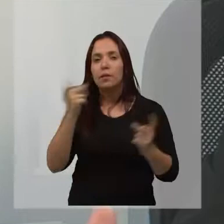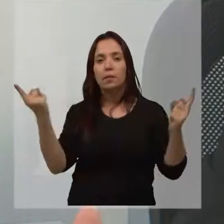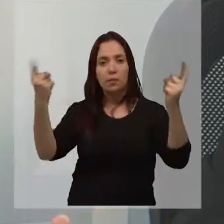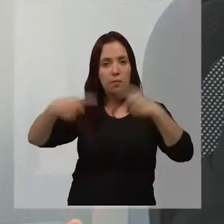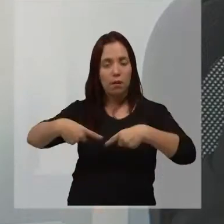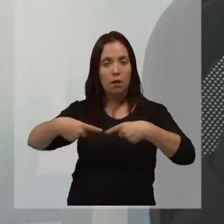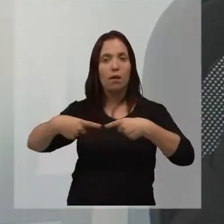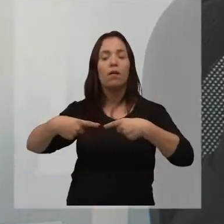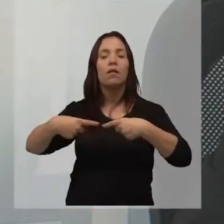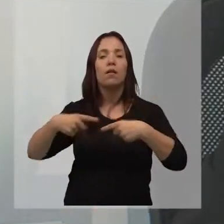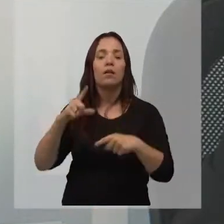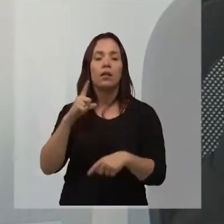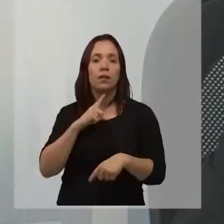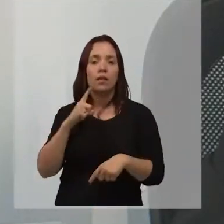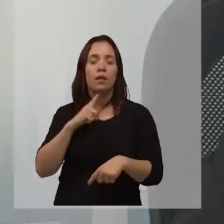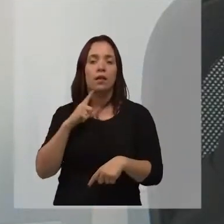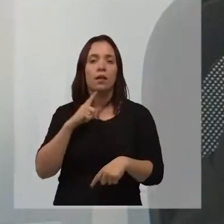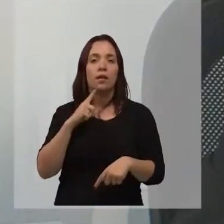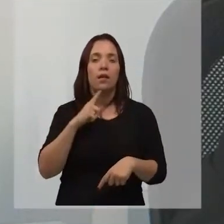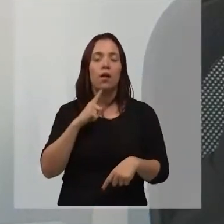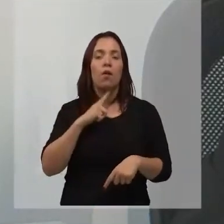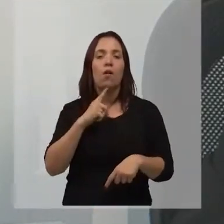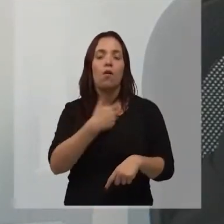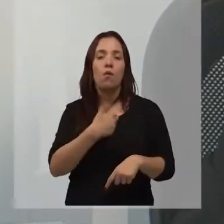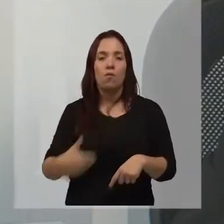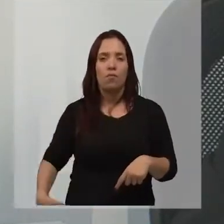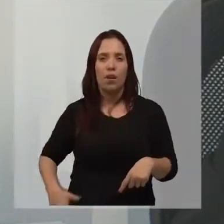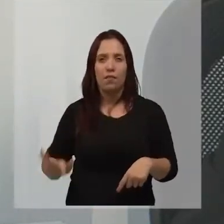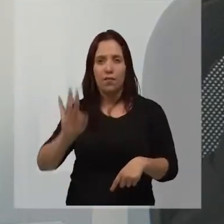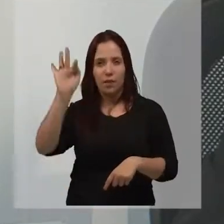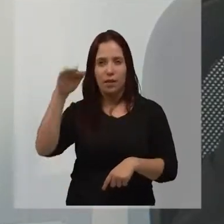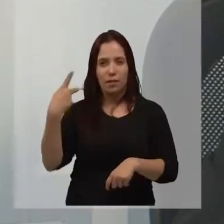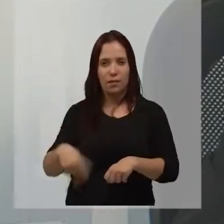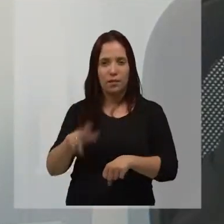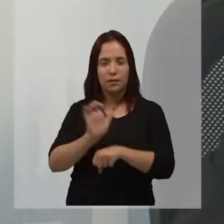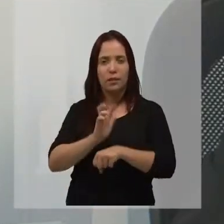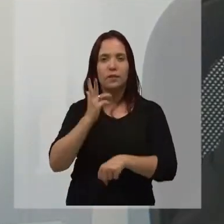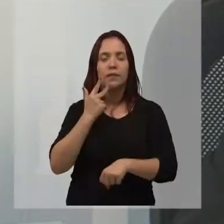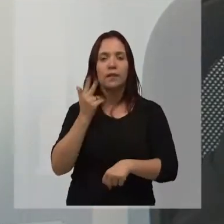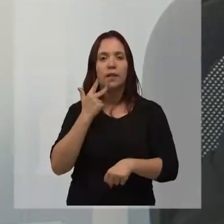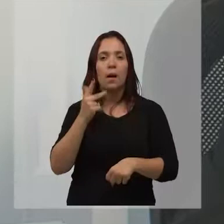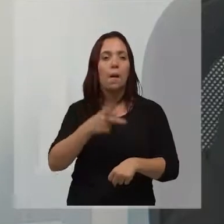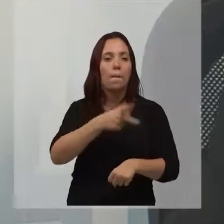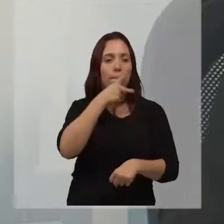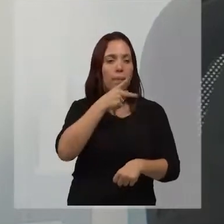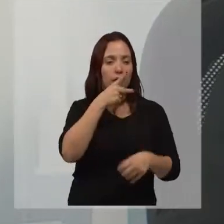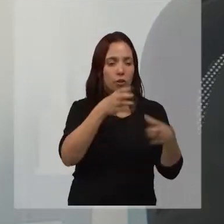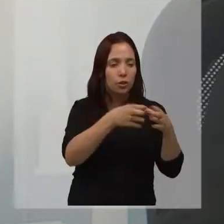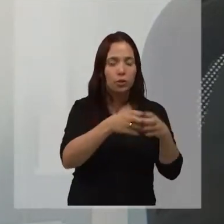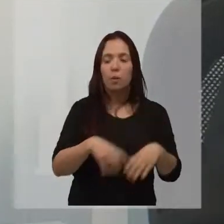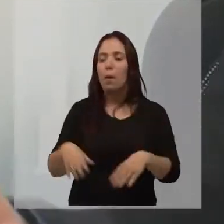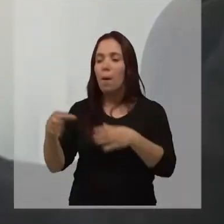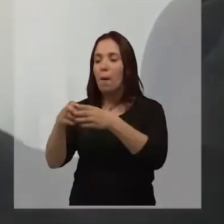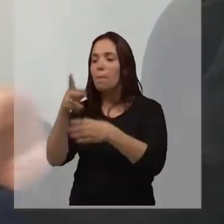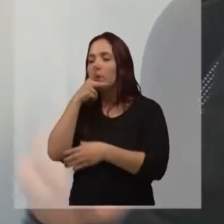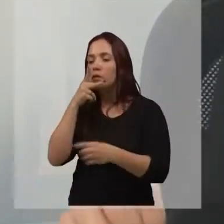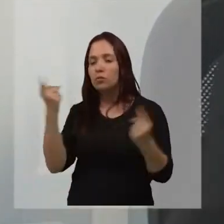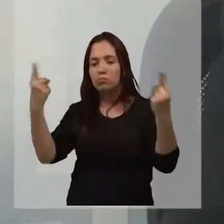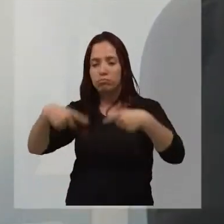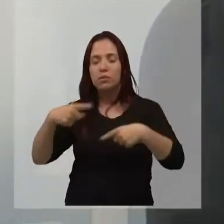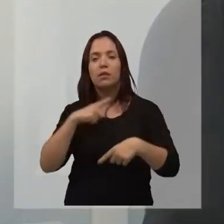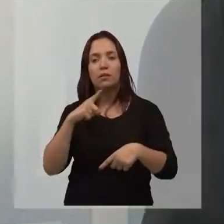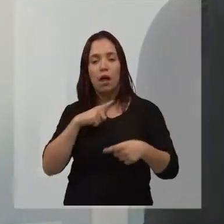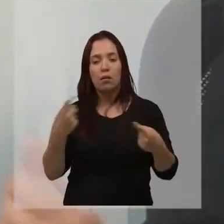ela ligada ao governo federal no estado do Ceará, trabalhando com o governador. É um fato